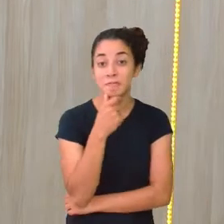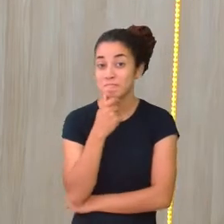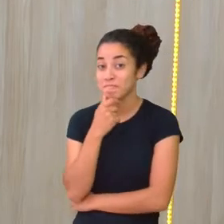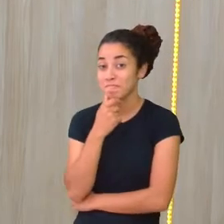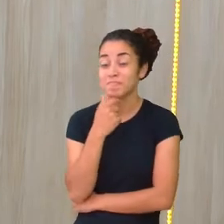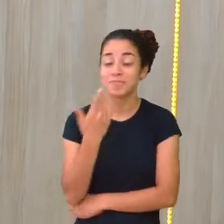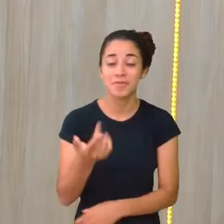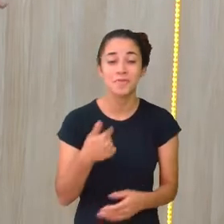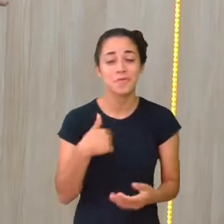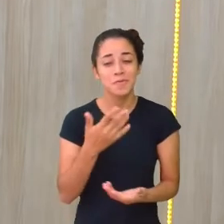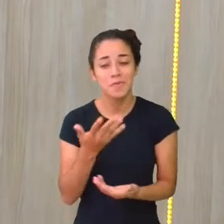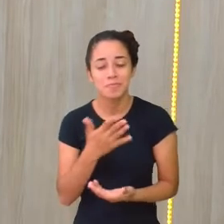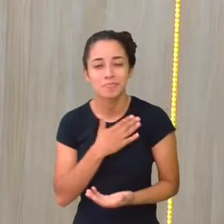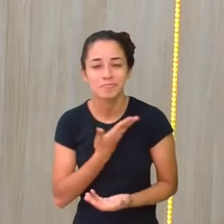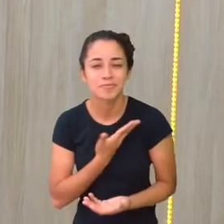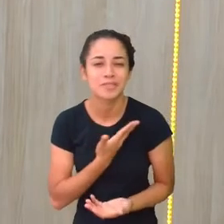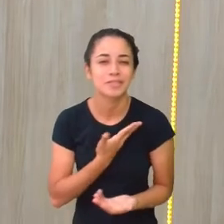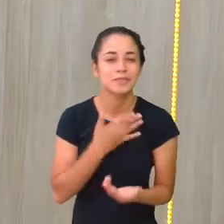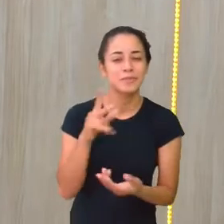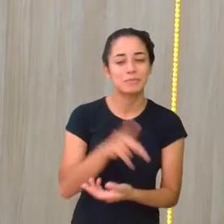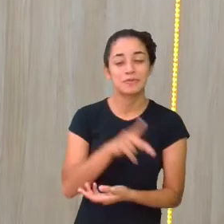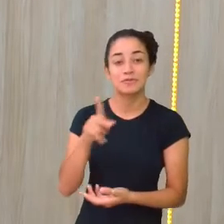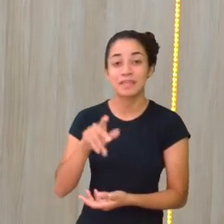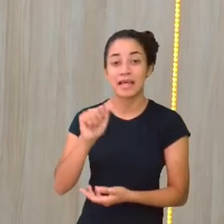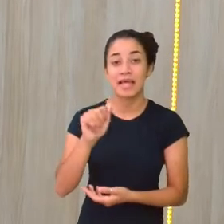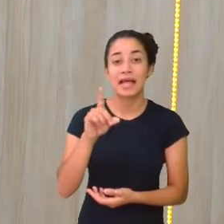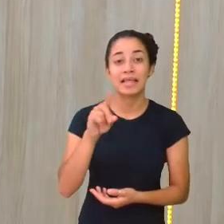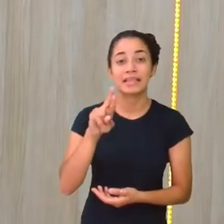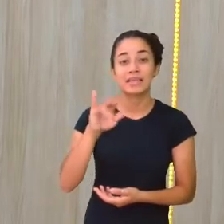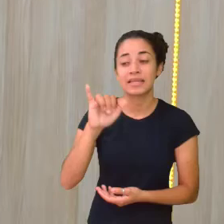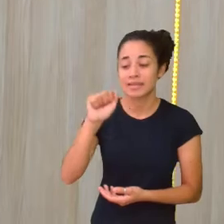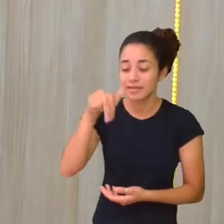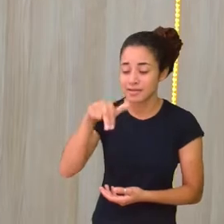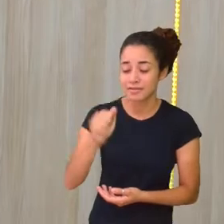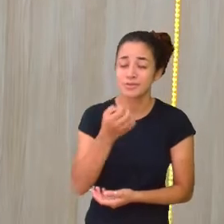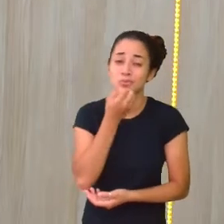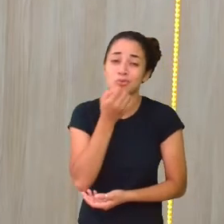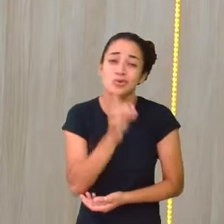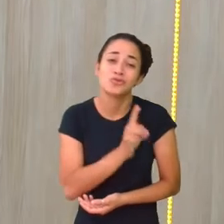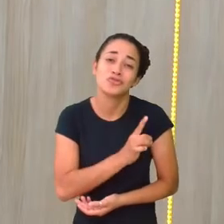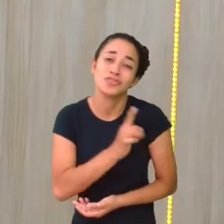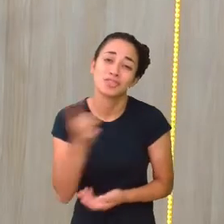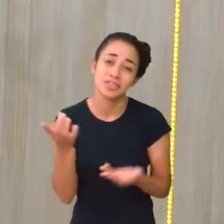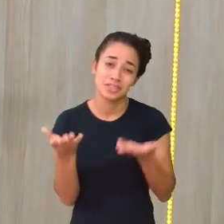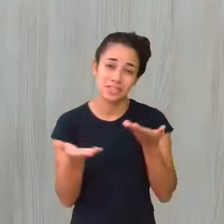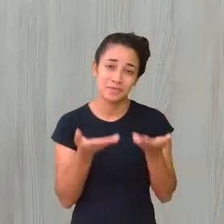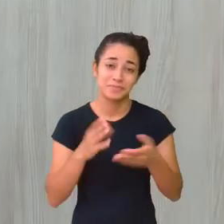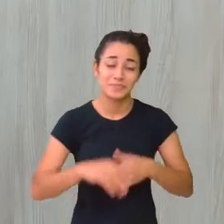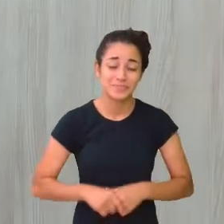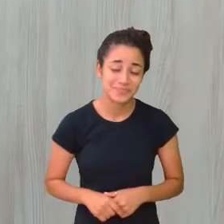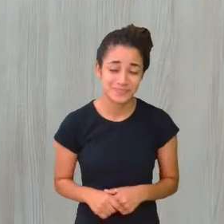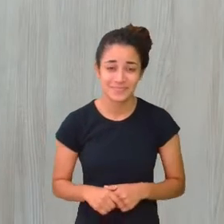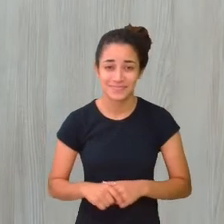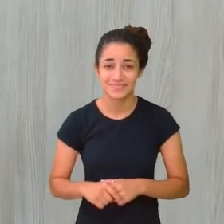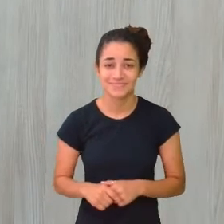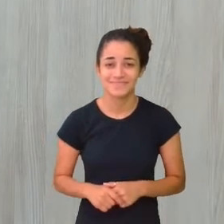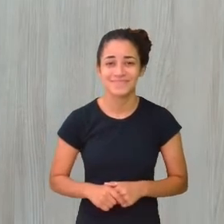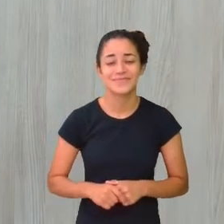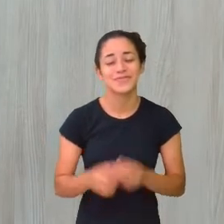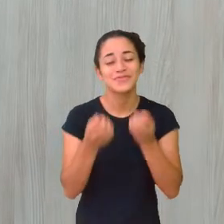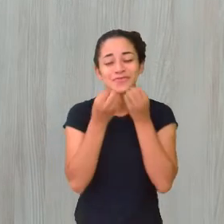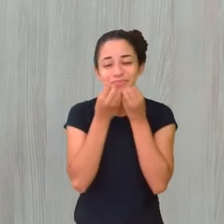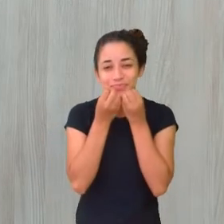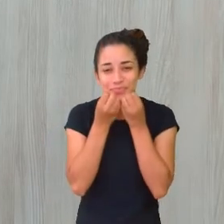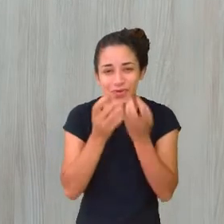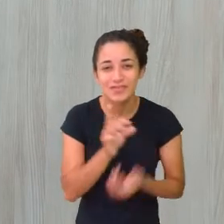queridíssima e amiga professora Adriana. Bom dia, professora Adriana. Bom